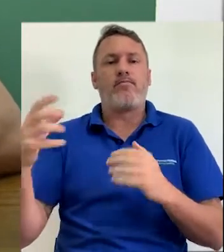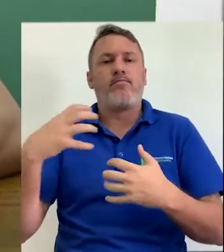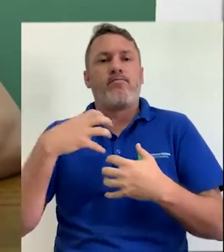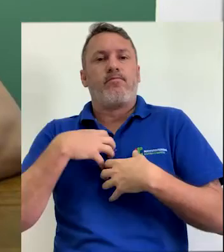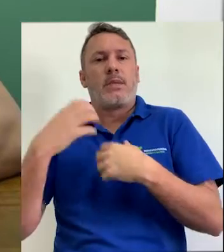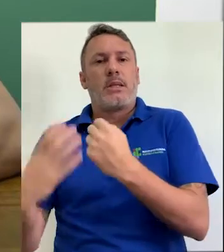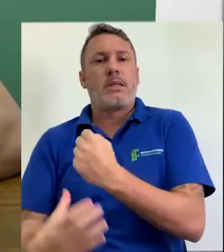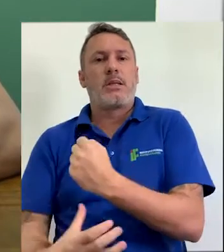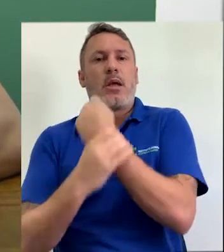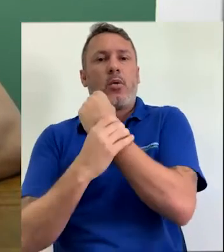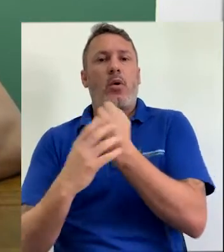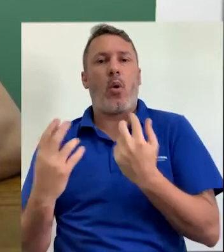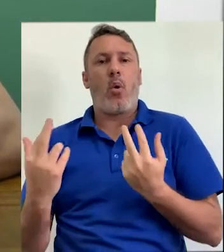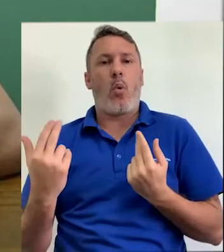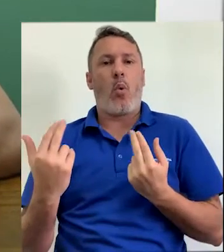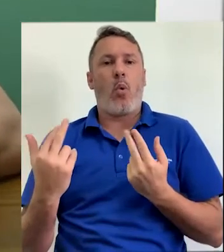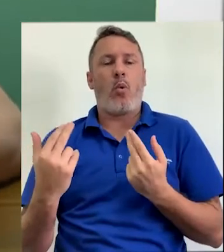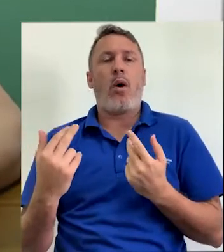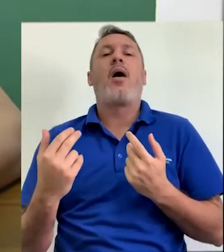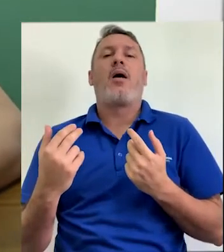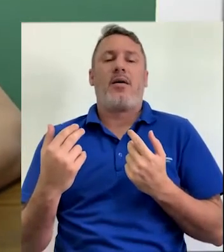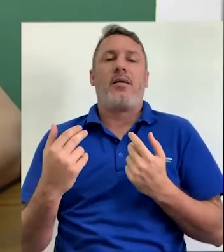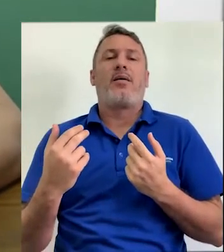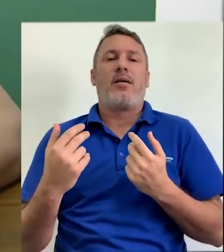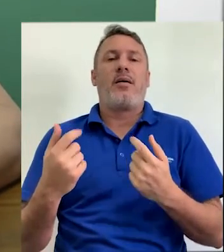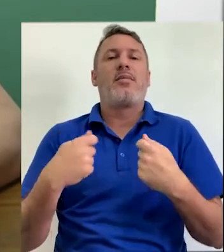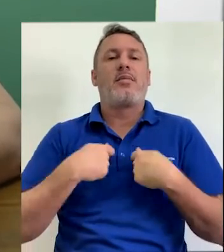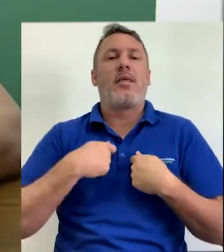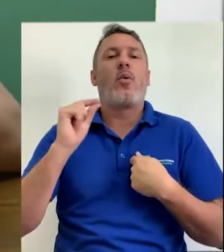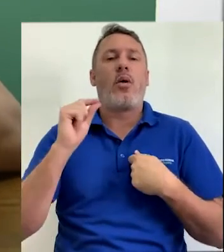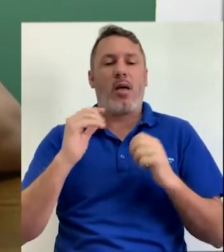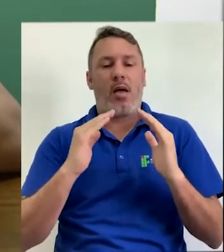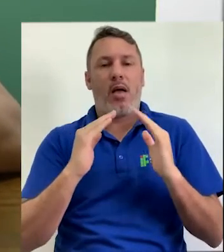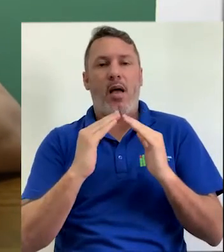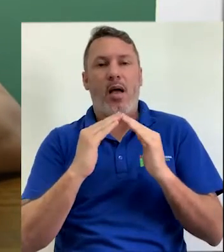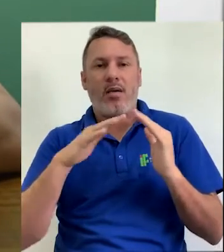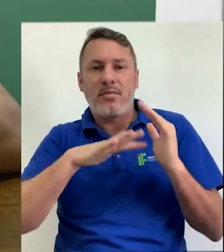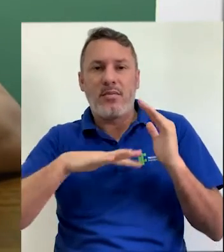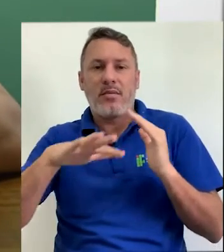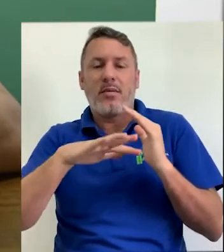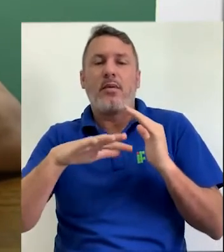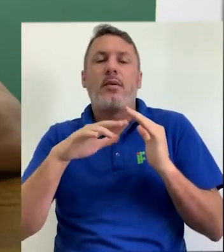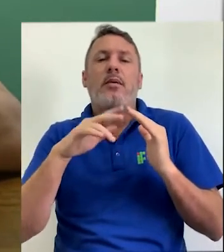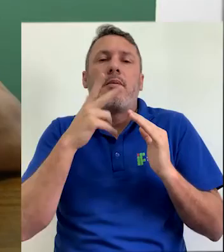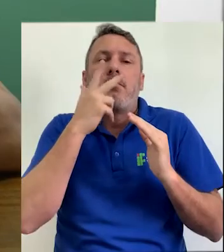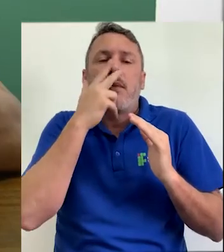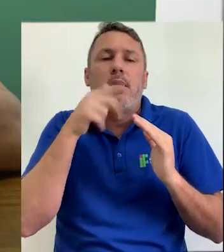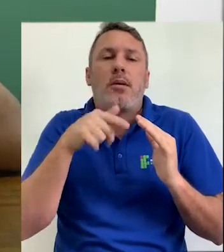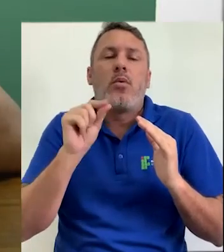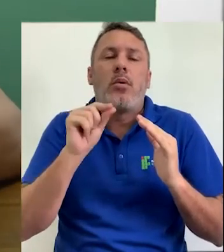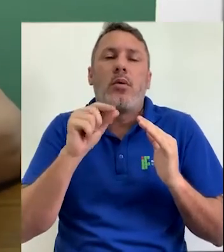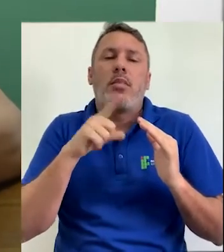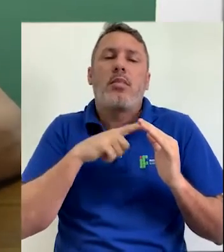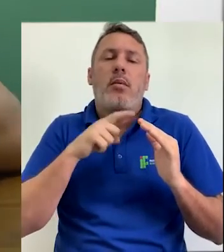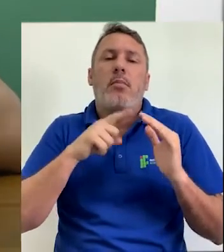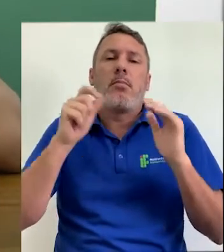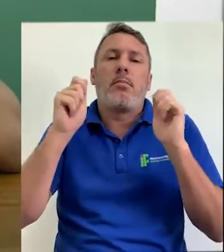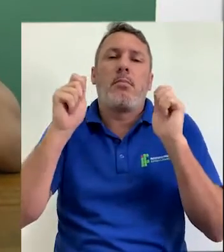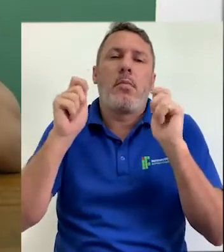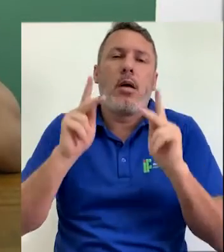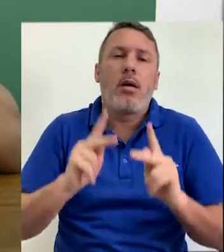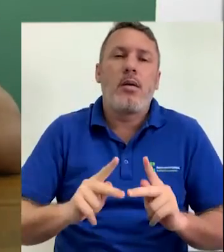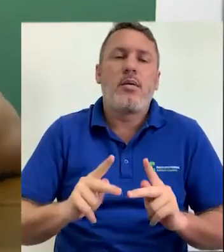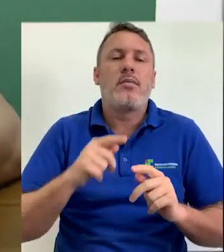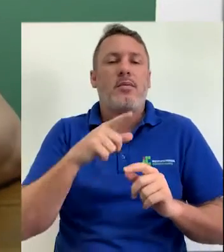o ambiente do nosso lar se torne um ambiente fraterno,